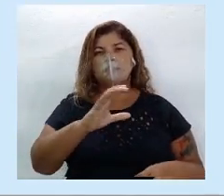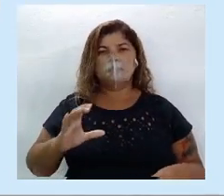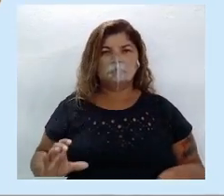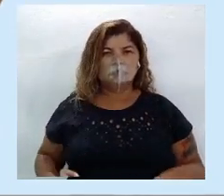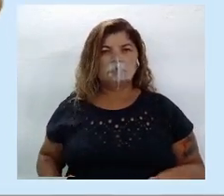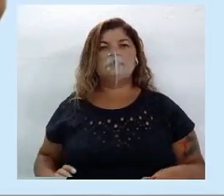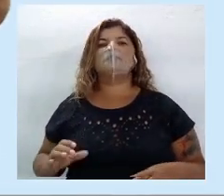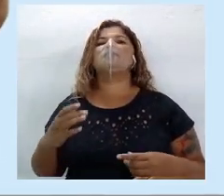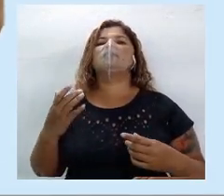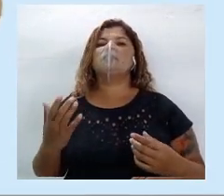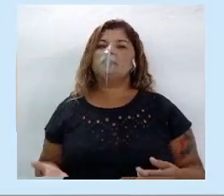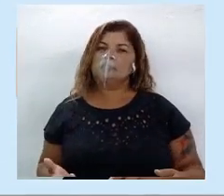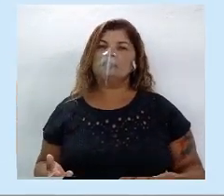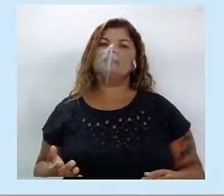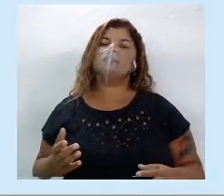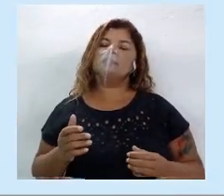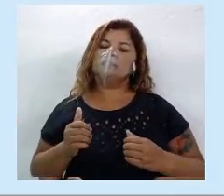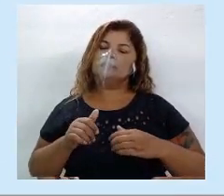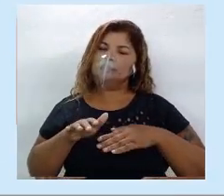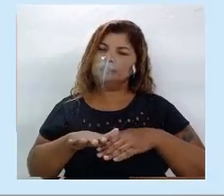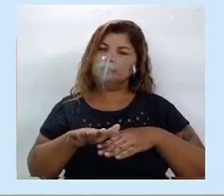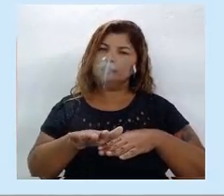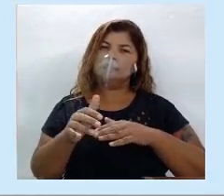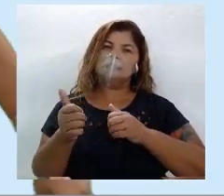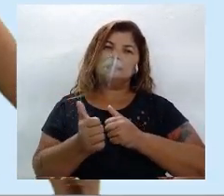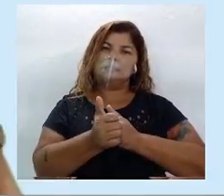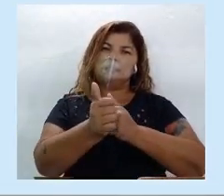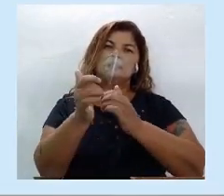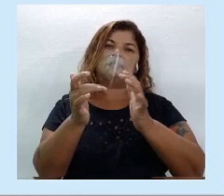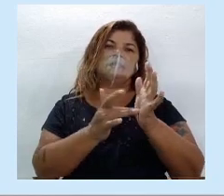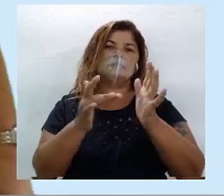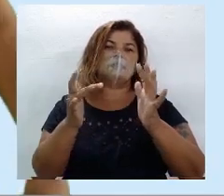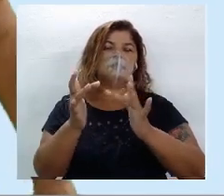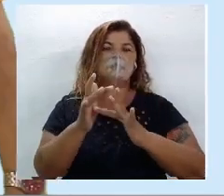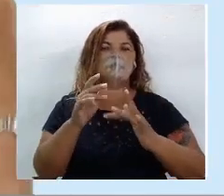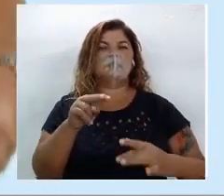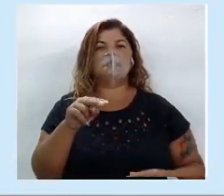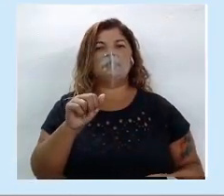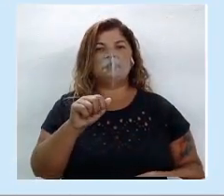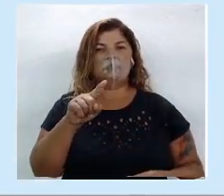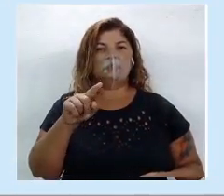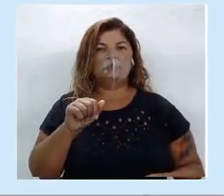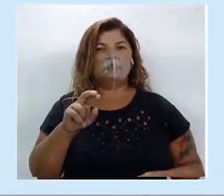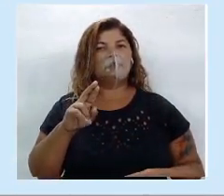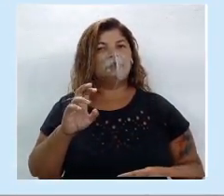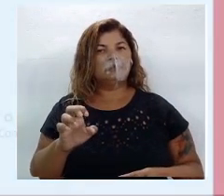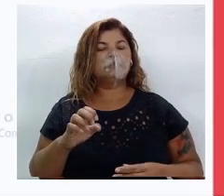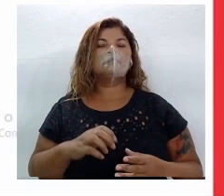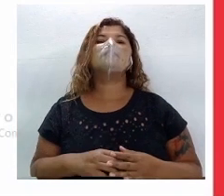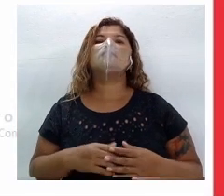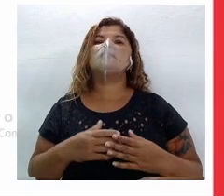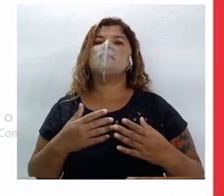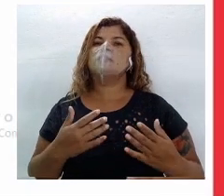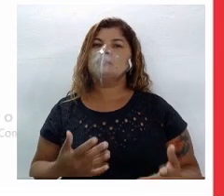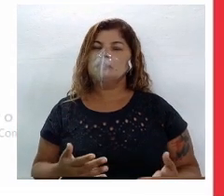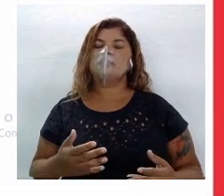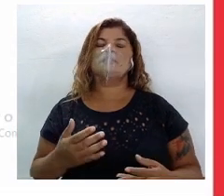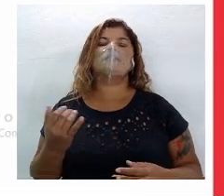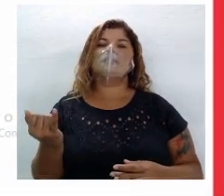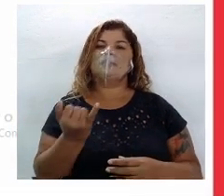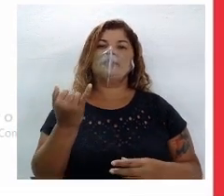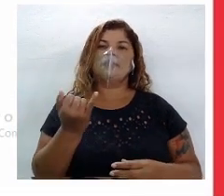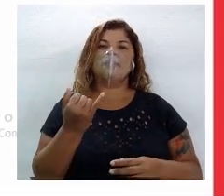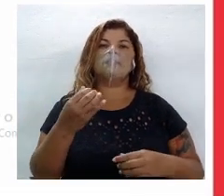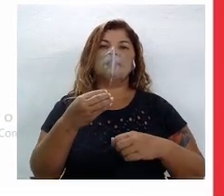são cristãos, ou seja, seguem Jesus de Nazaré. Na tela, nós temos uma informação